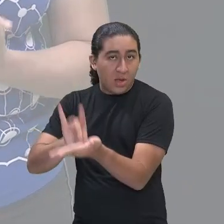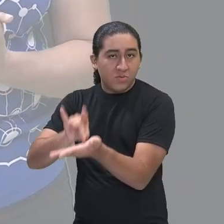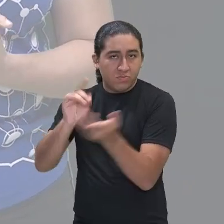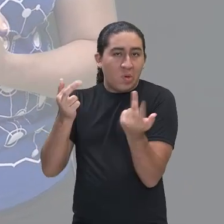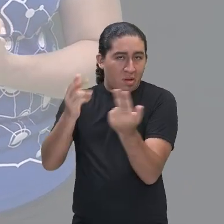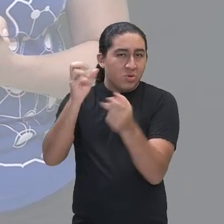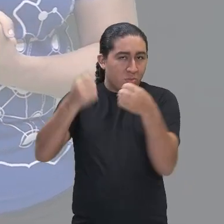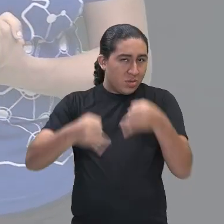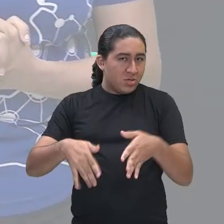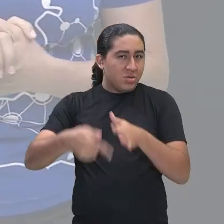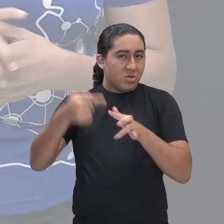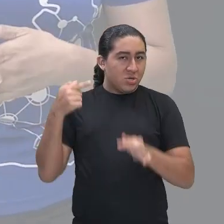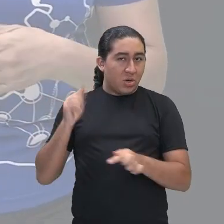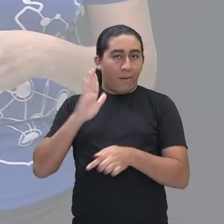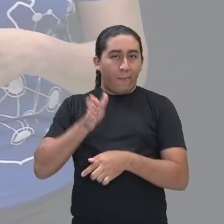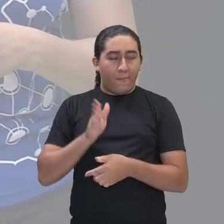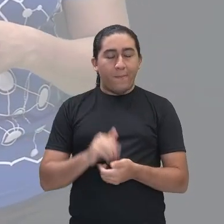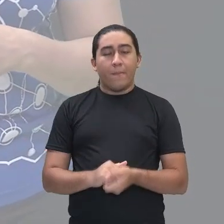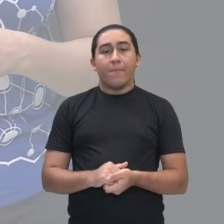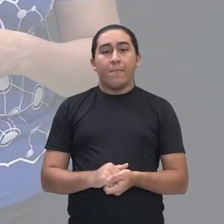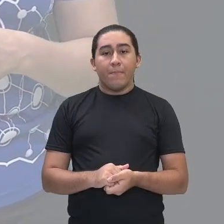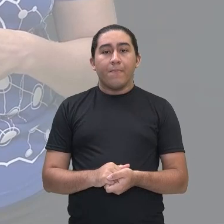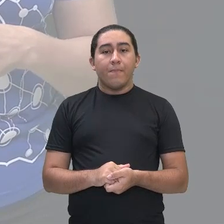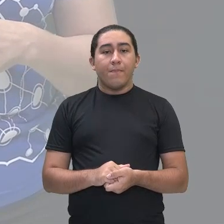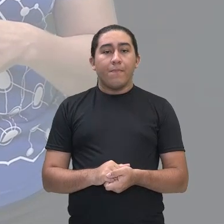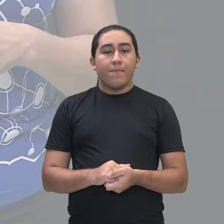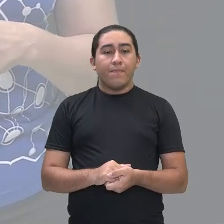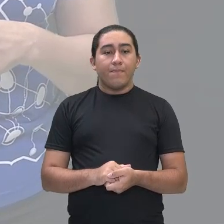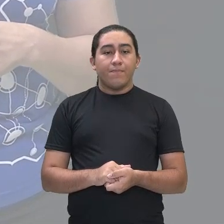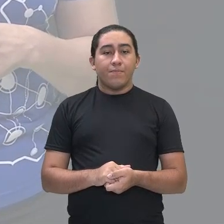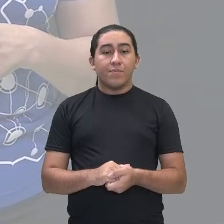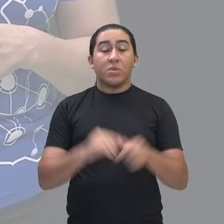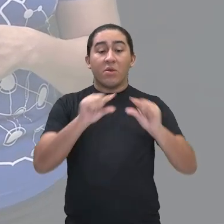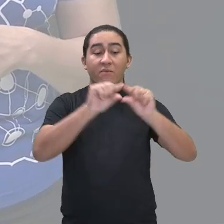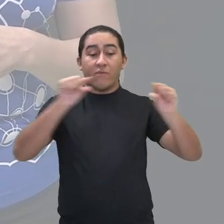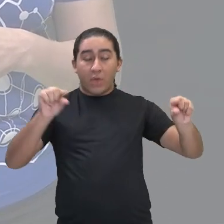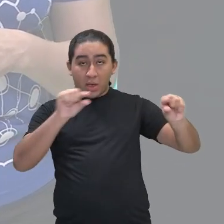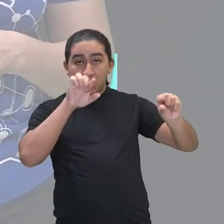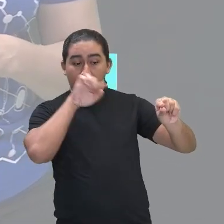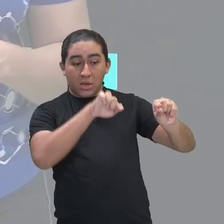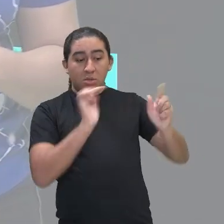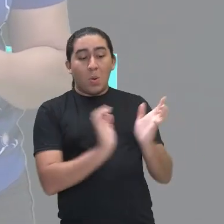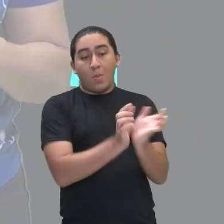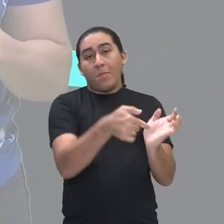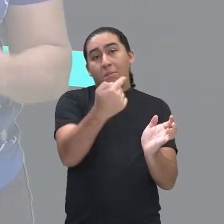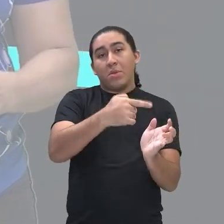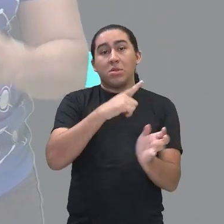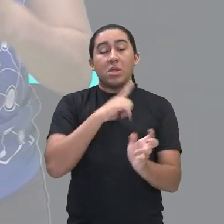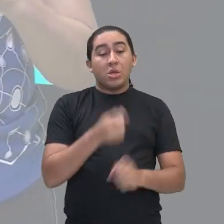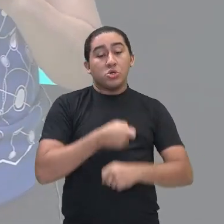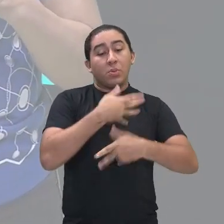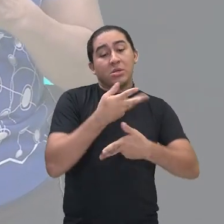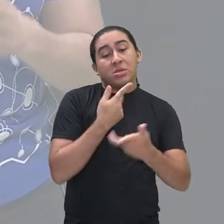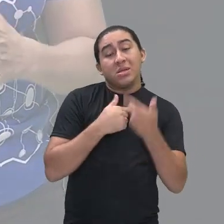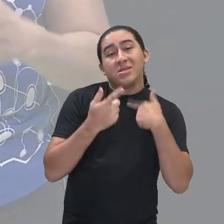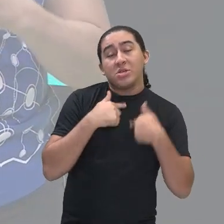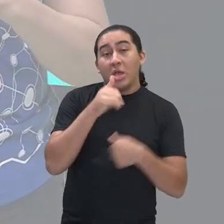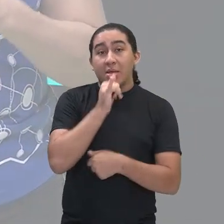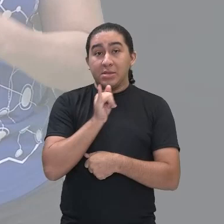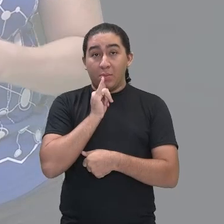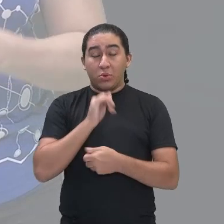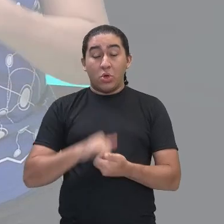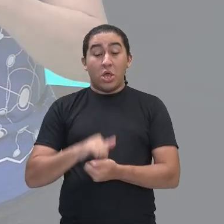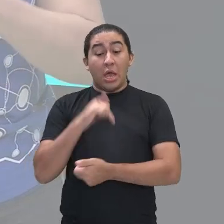falamos anteriormente. Os versos que expressam desejo Por exemplo, eu